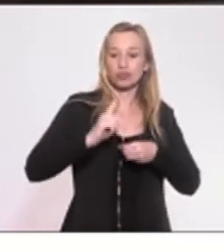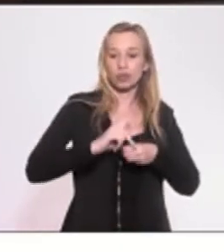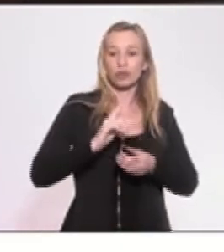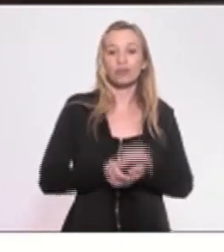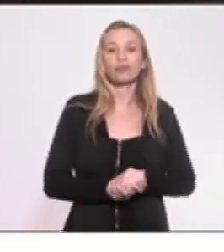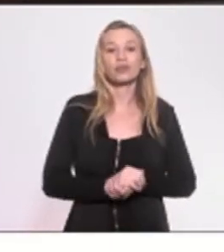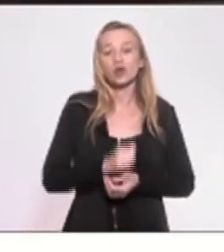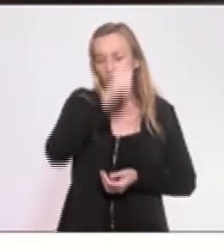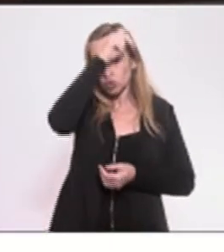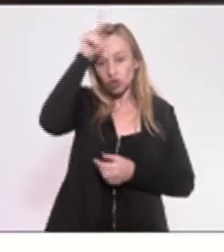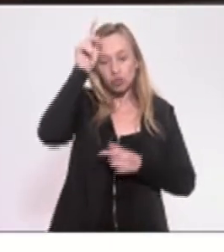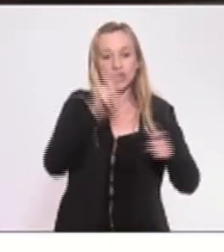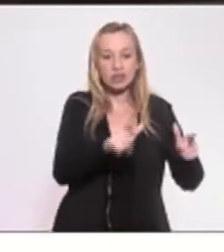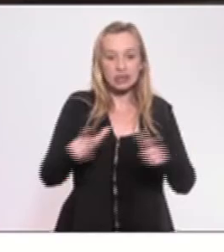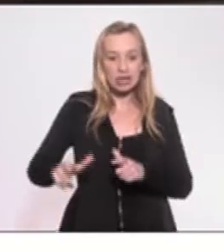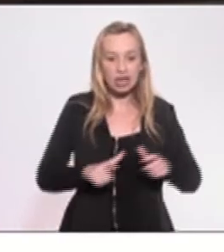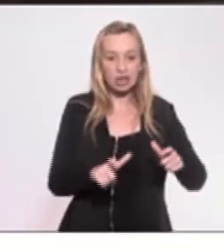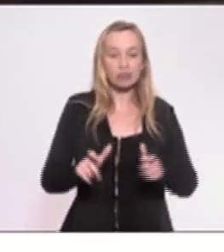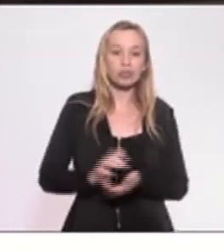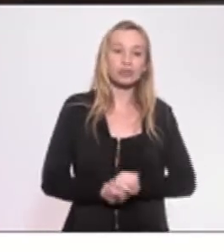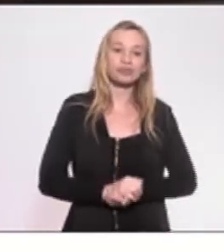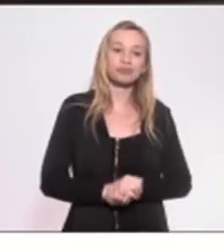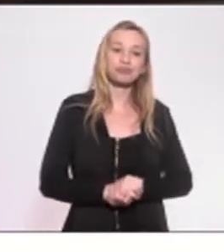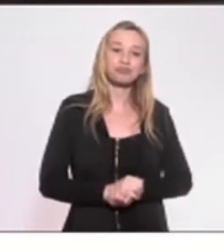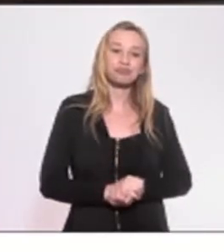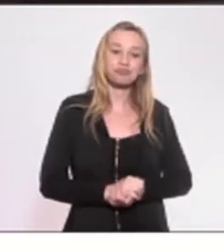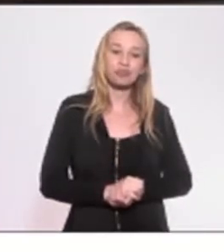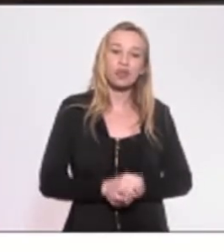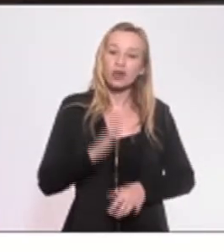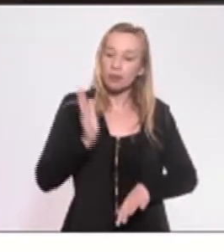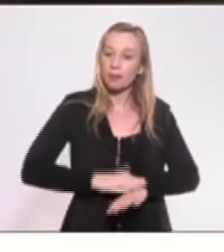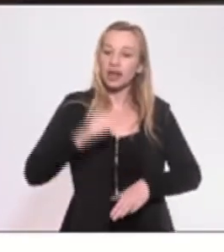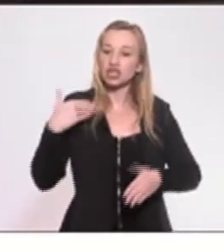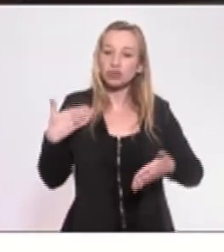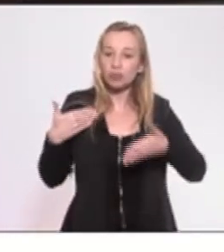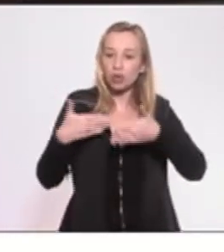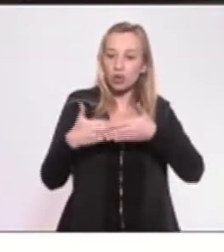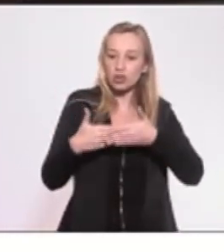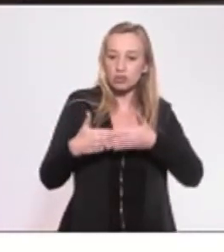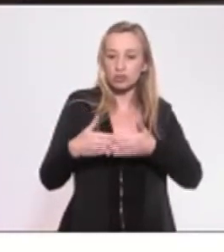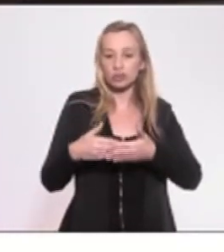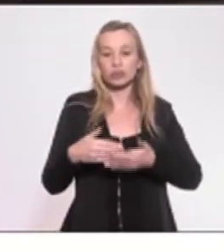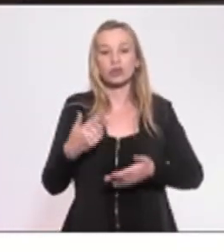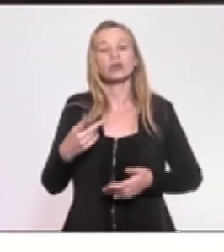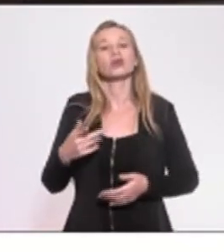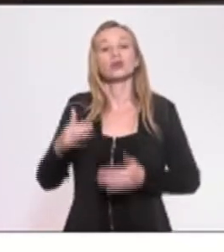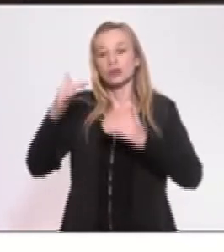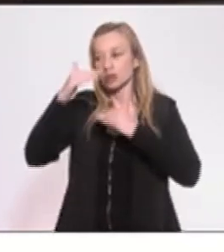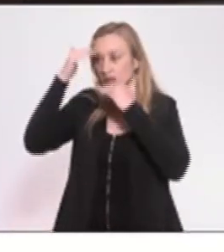os municípios que Vossa Excelência são mais próximos de Vossa Excelência,